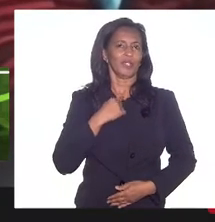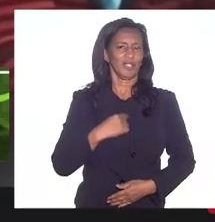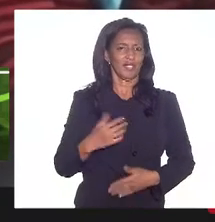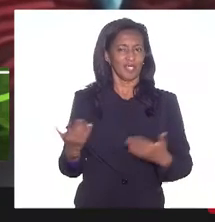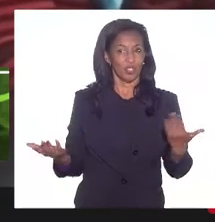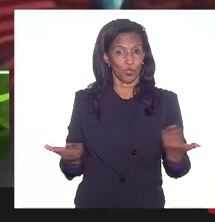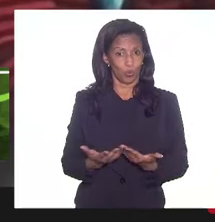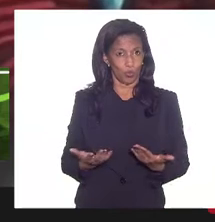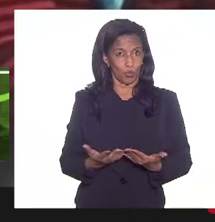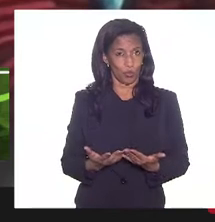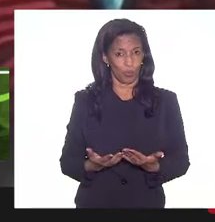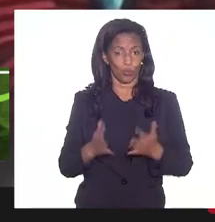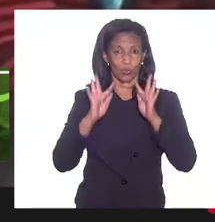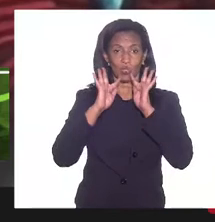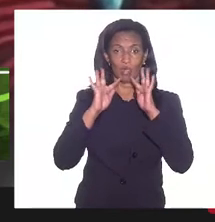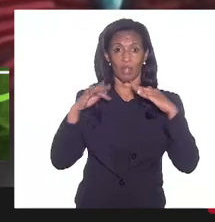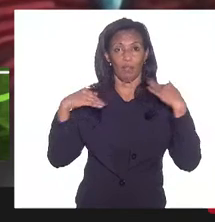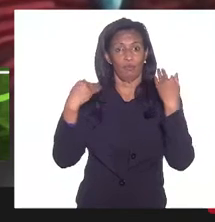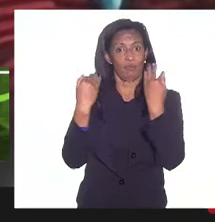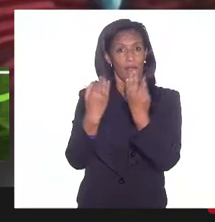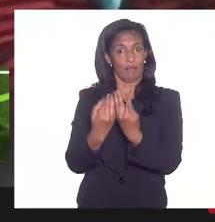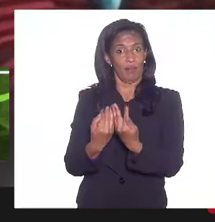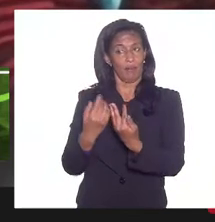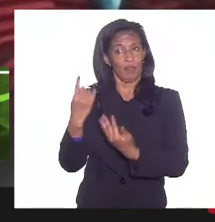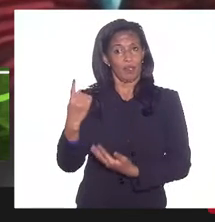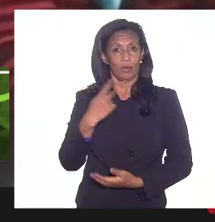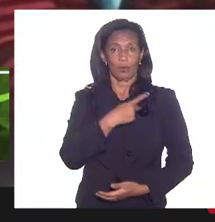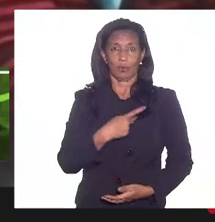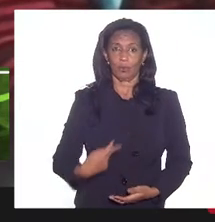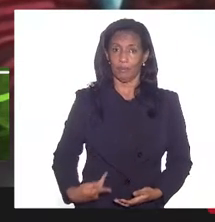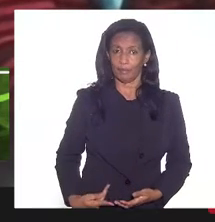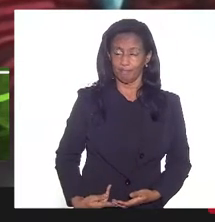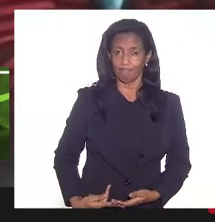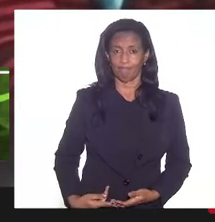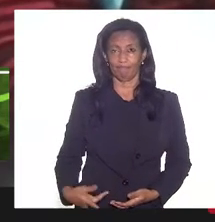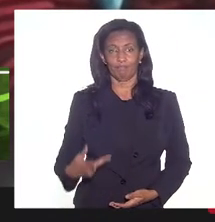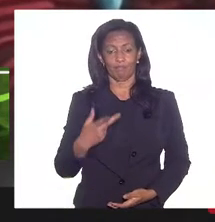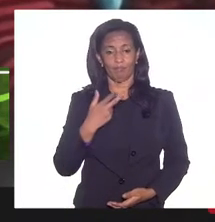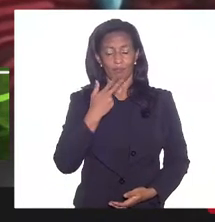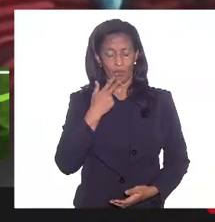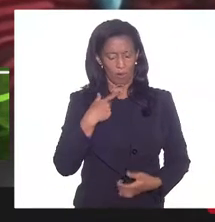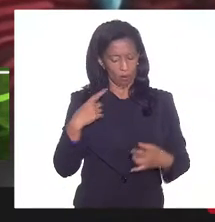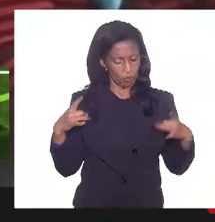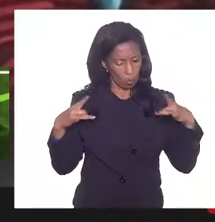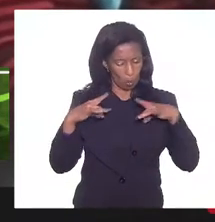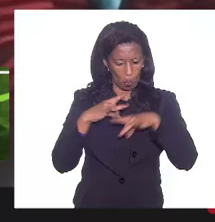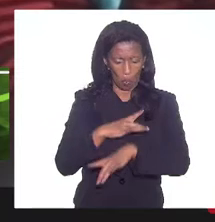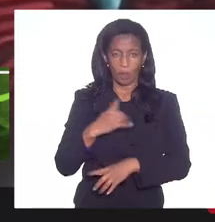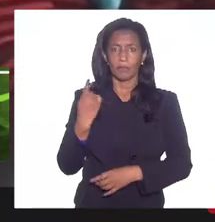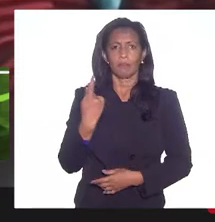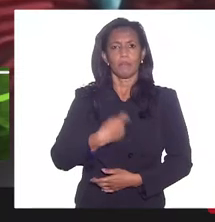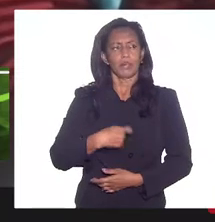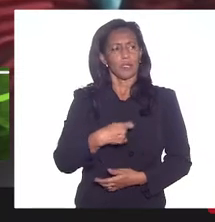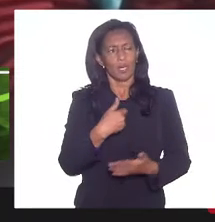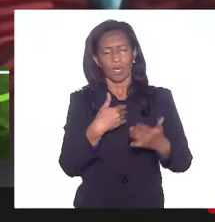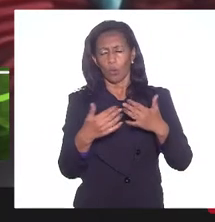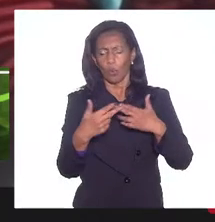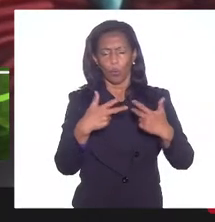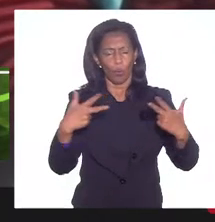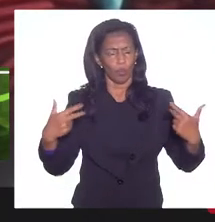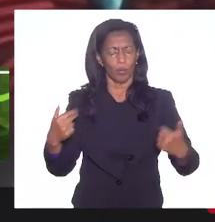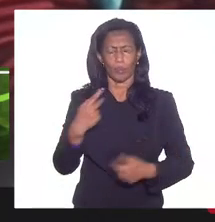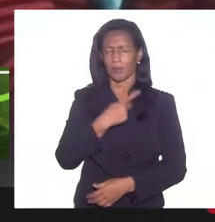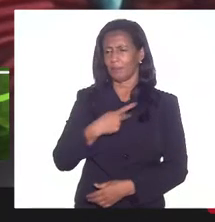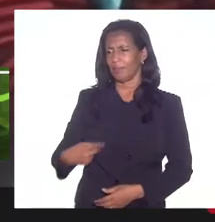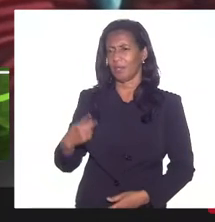recuperação lá, o familiar do nosso presidente, dizer que estou aqui à disposição, se precisar de alguma coisa, o presidente é uma pessoa muito